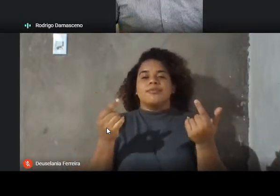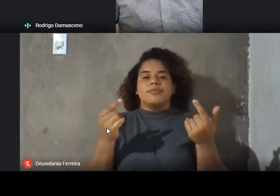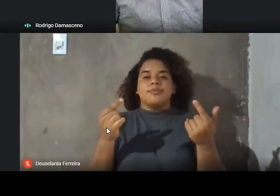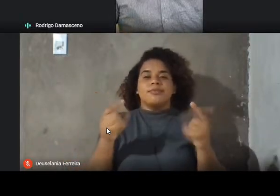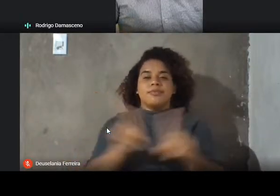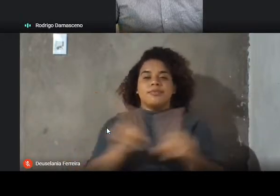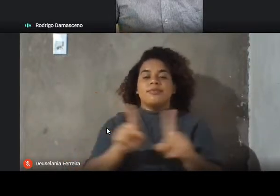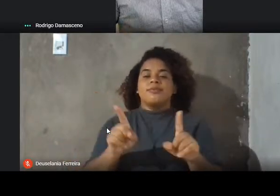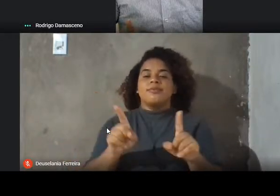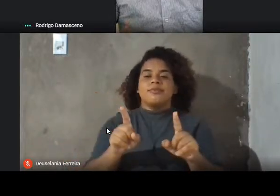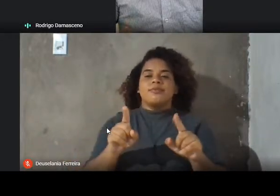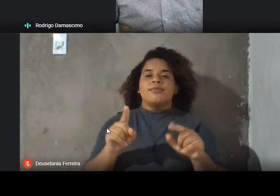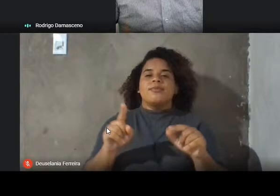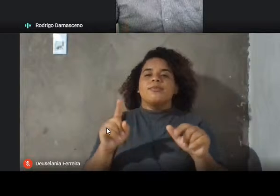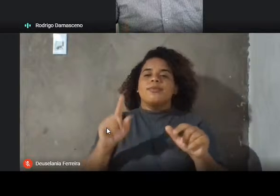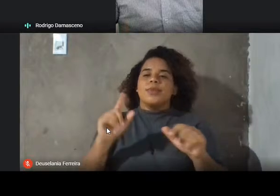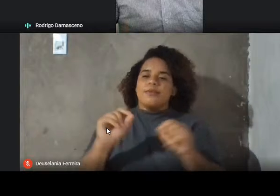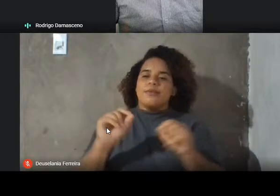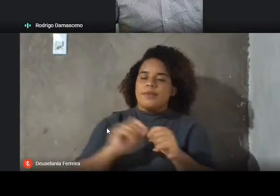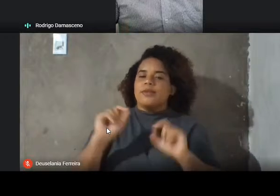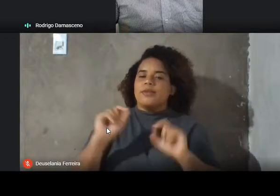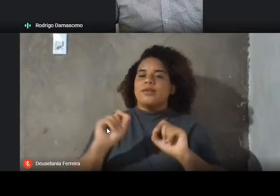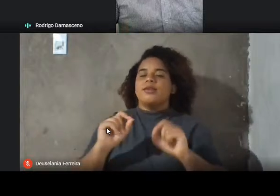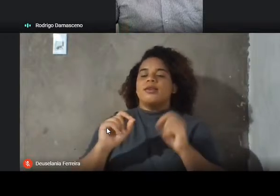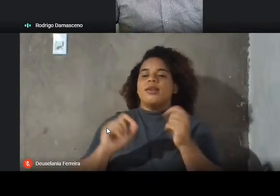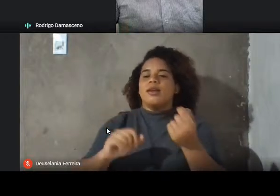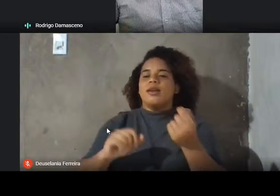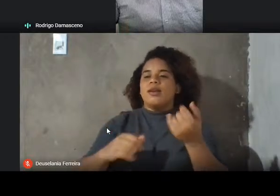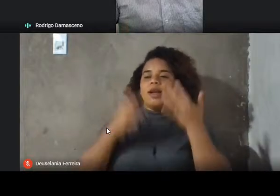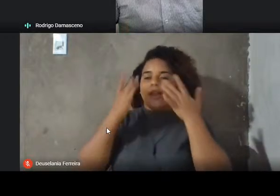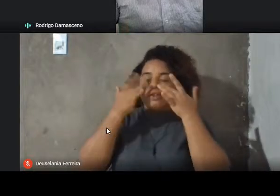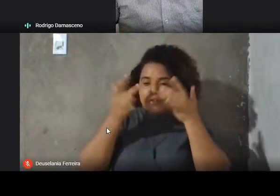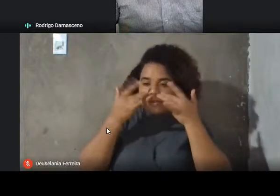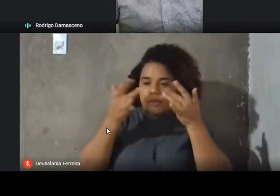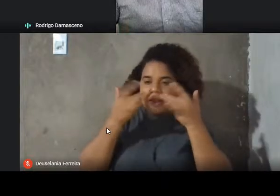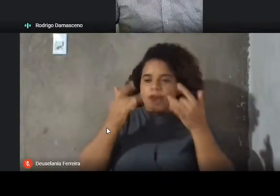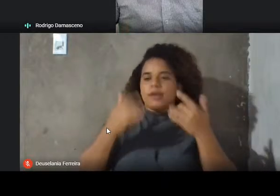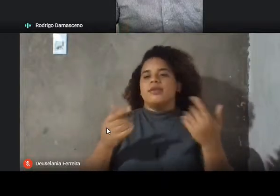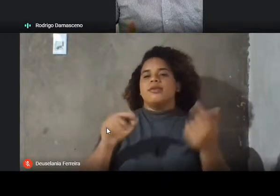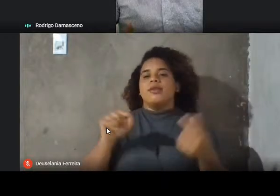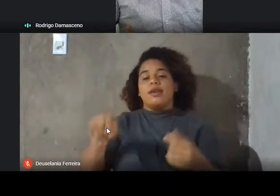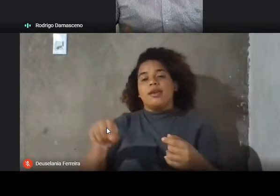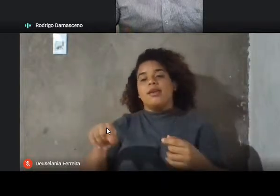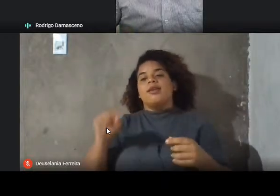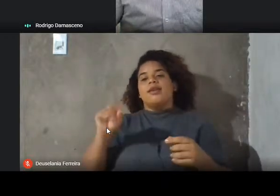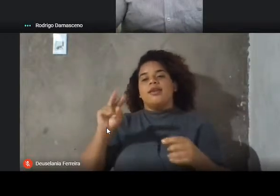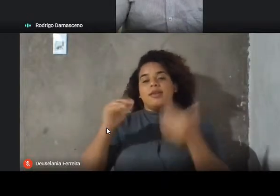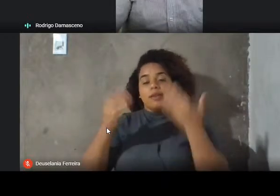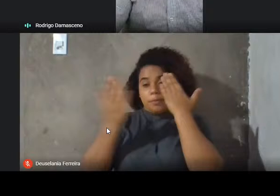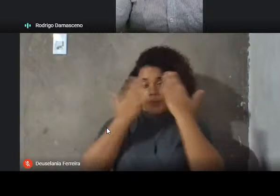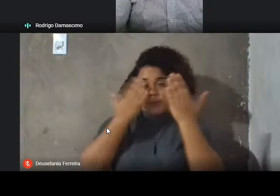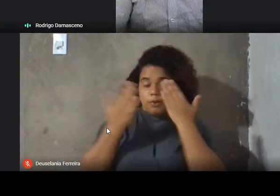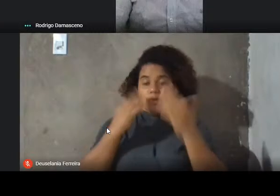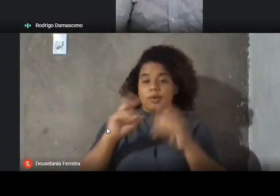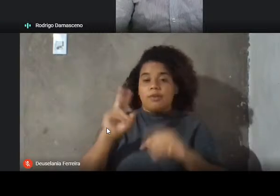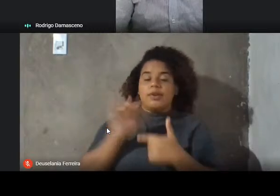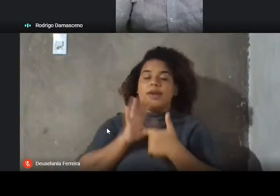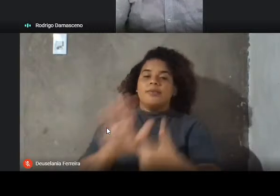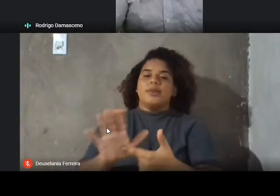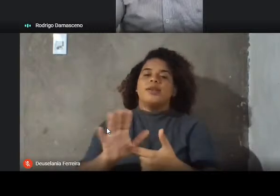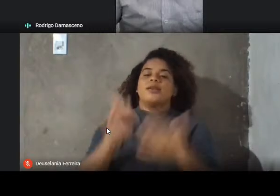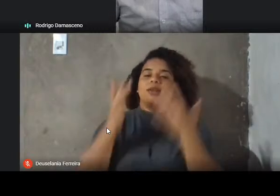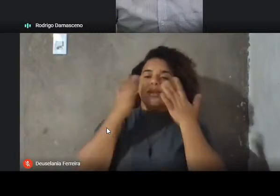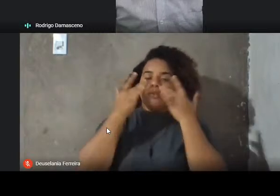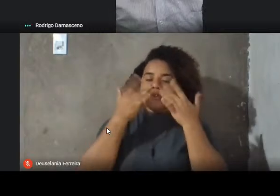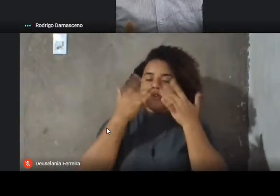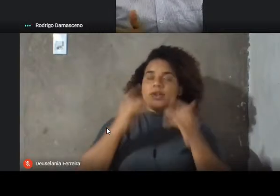trabalhando na parte lúdica. É o psicólogo Rafael Eduardo Silva Magalhães, ele vai estar trazendo uma peça chamada Ó Céus, Ó